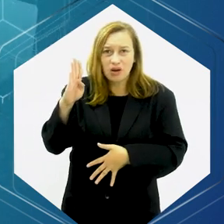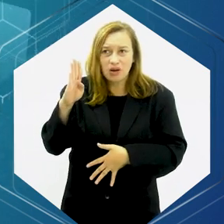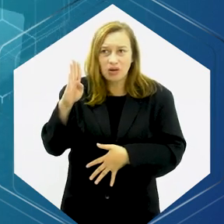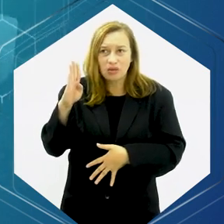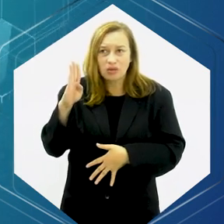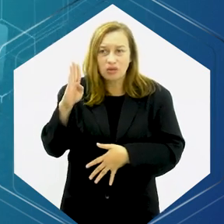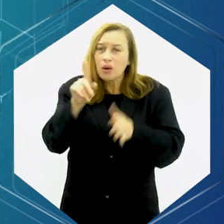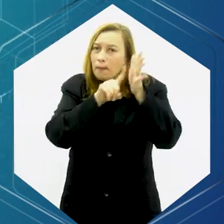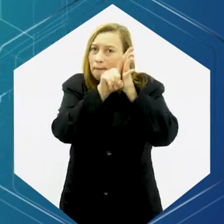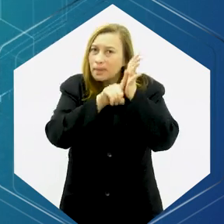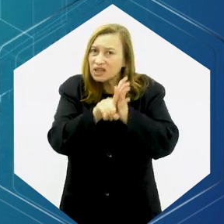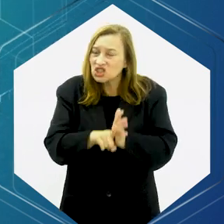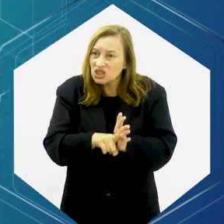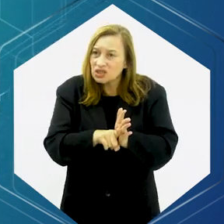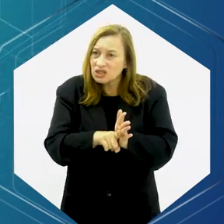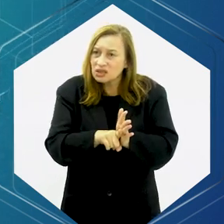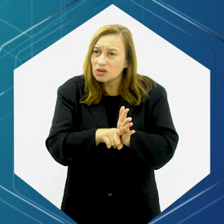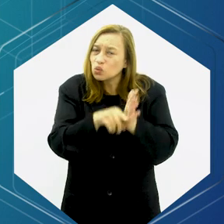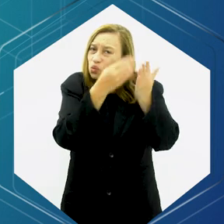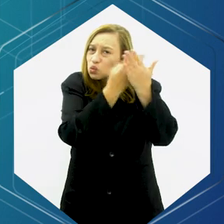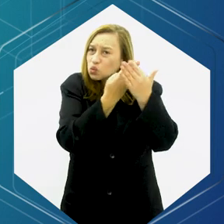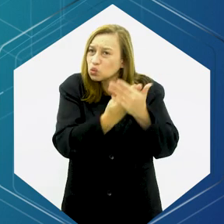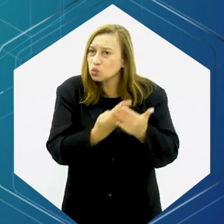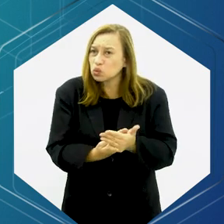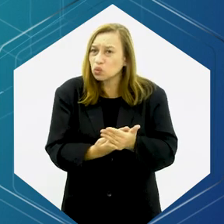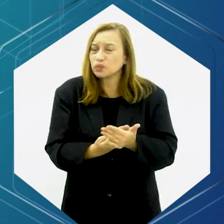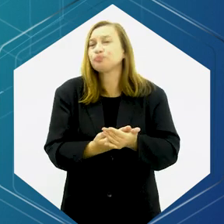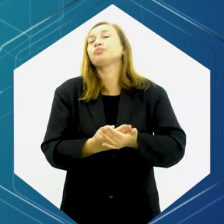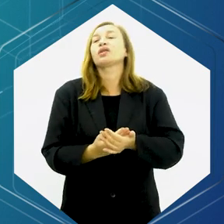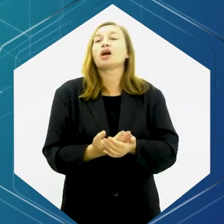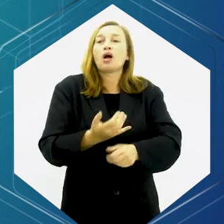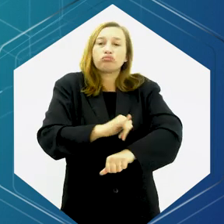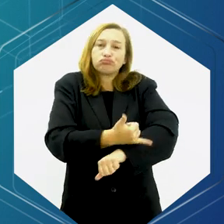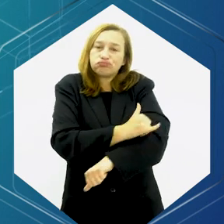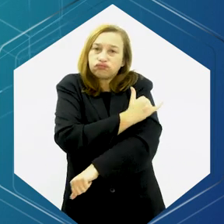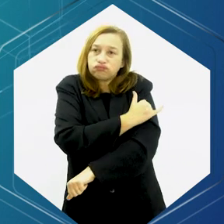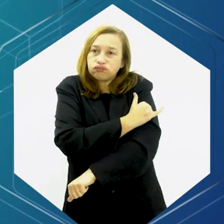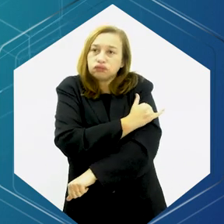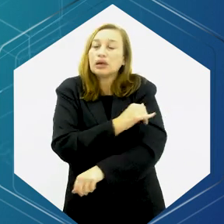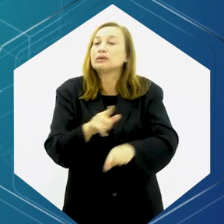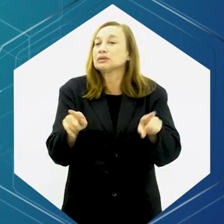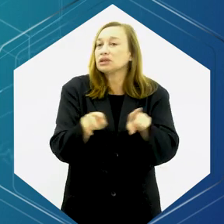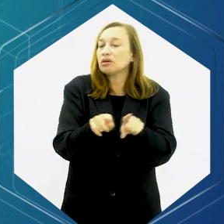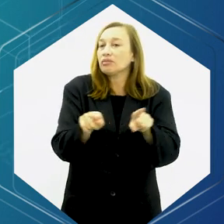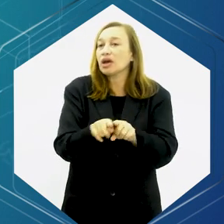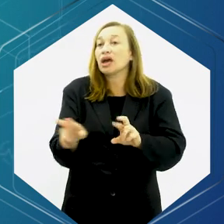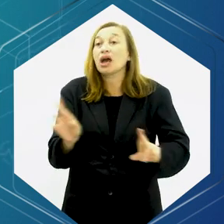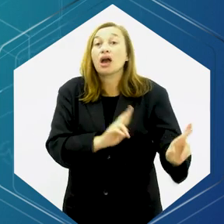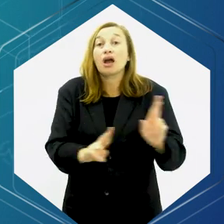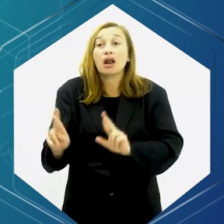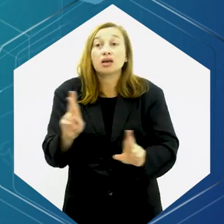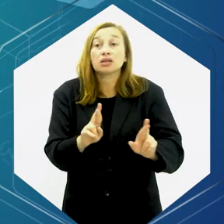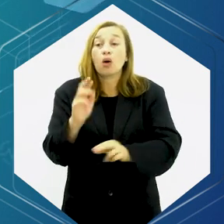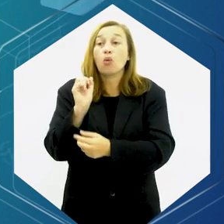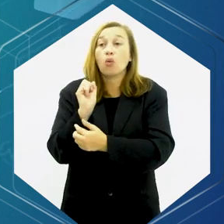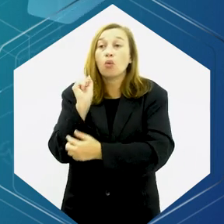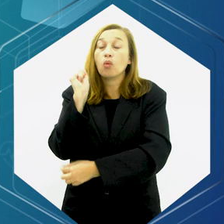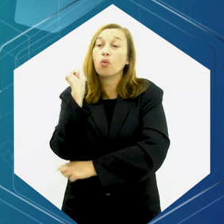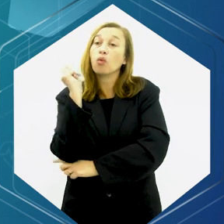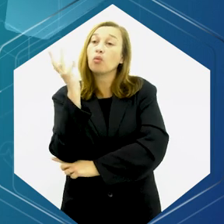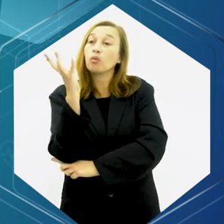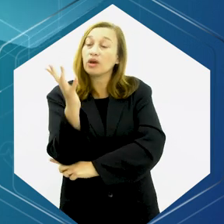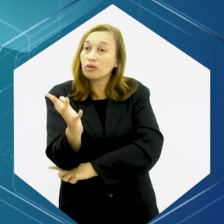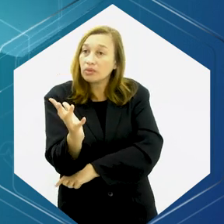considerações que se levam em conta quando há um aumento de obesidade além de aspectos relacionados ao meio